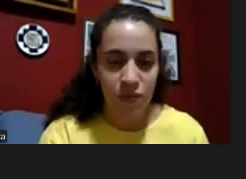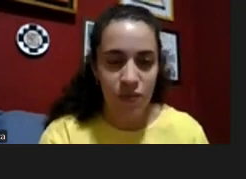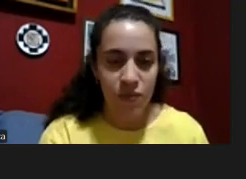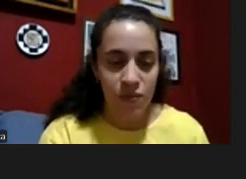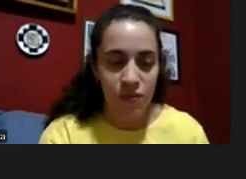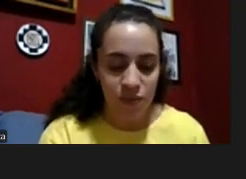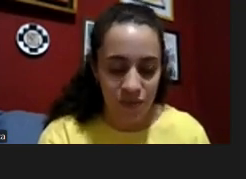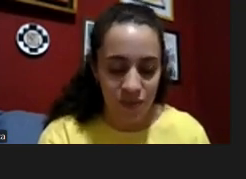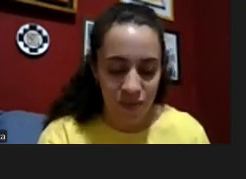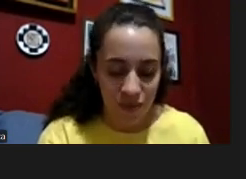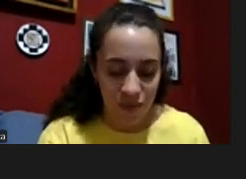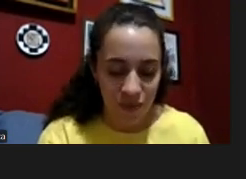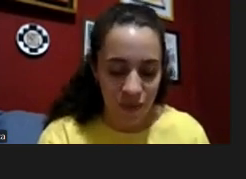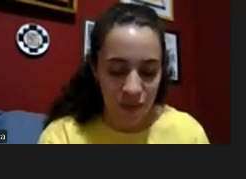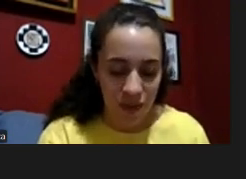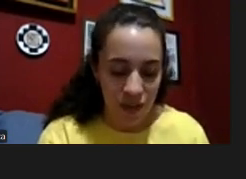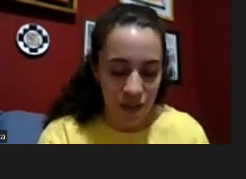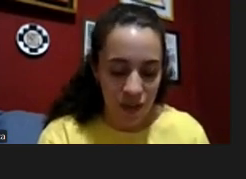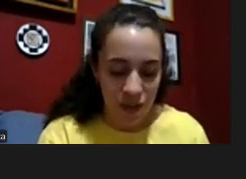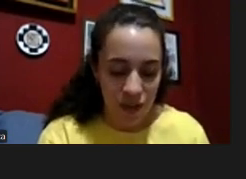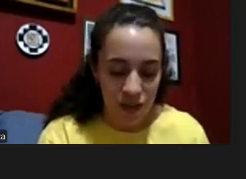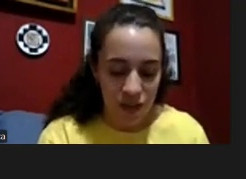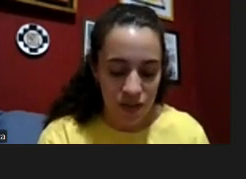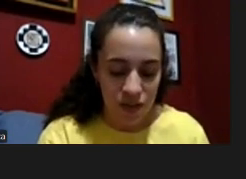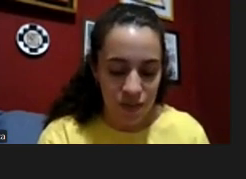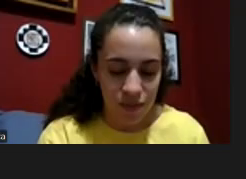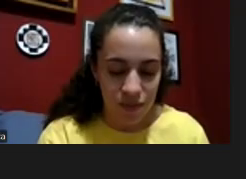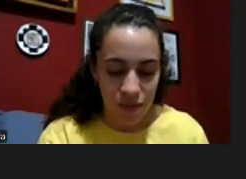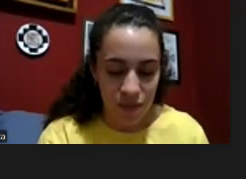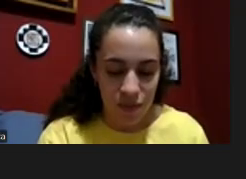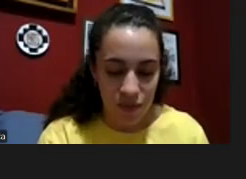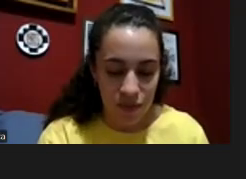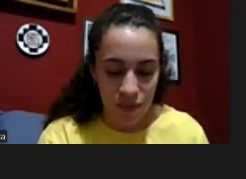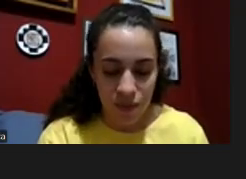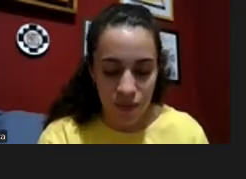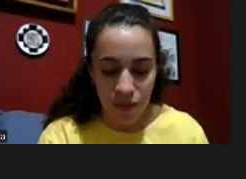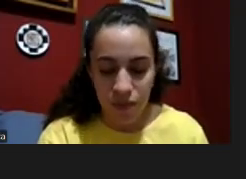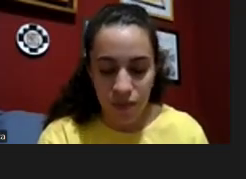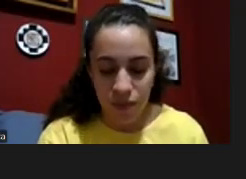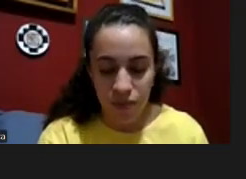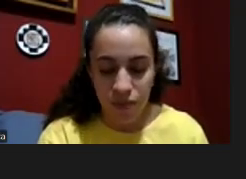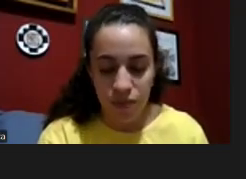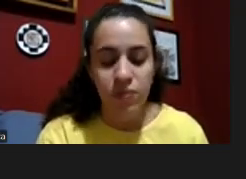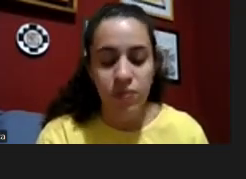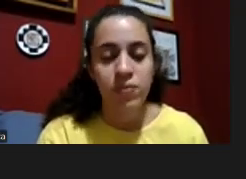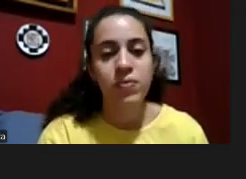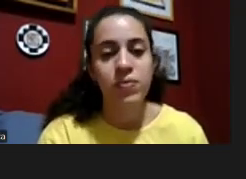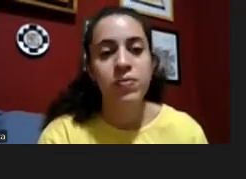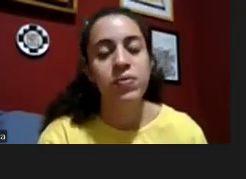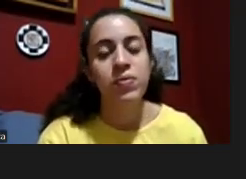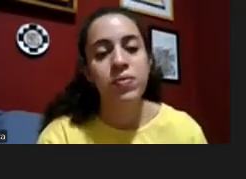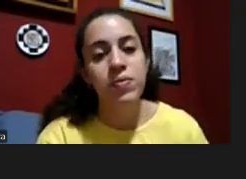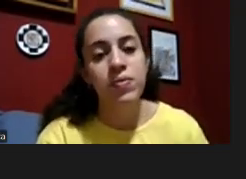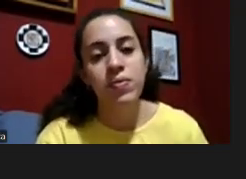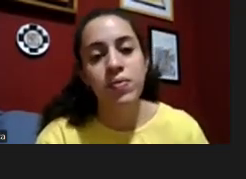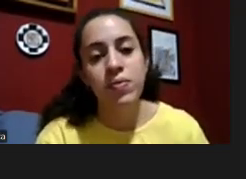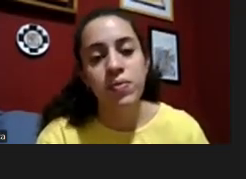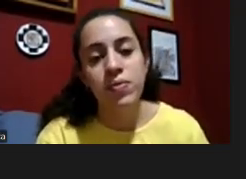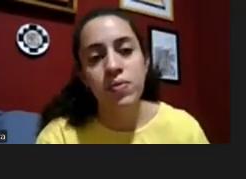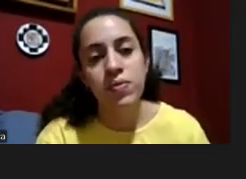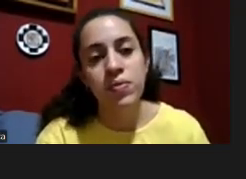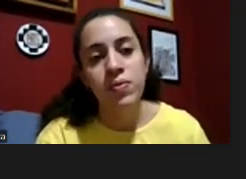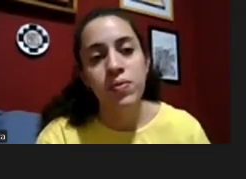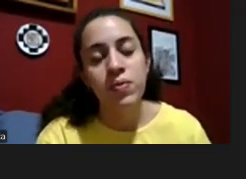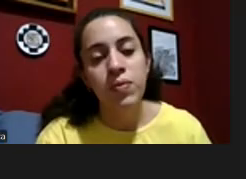médico prescreva. Mas lembre, não piorar através da nossa arte. Se eu prescrever, ou